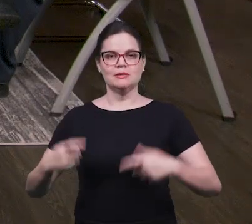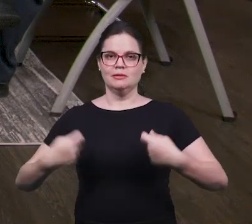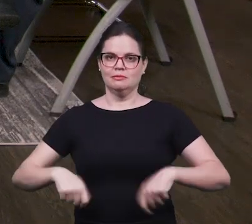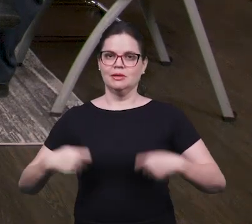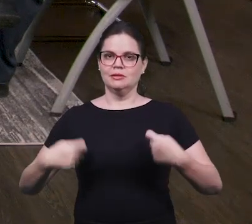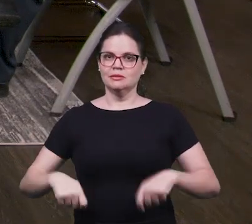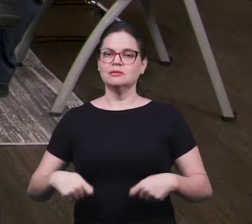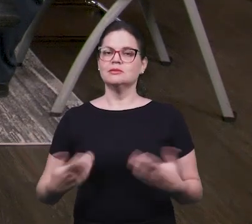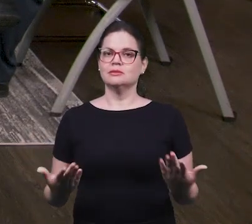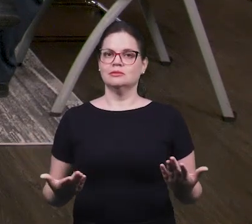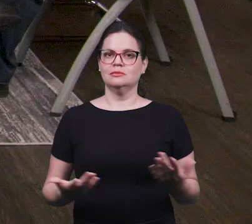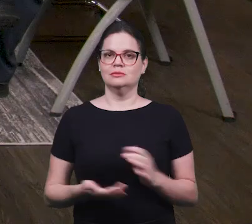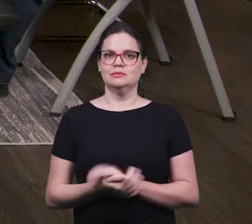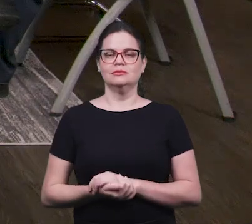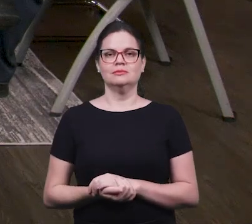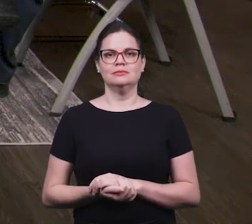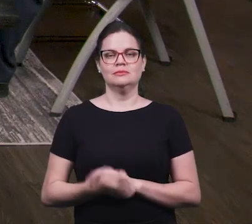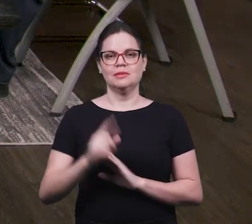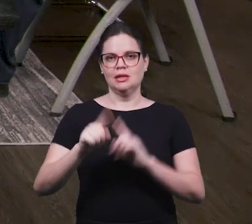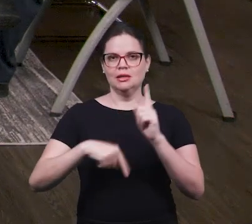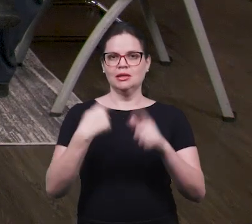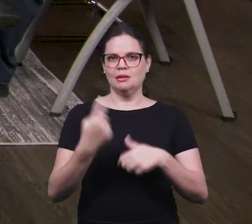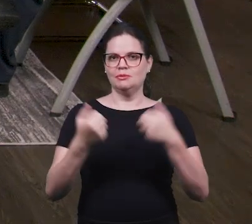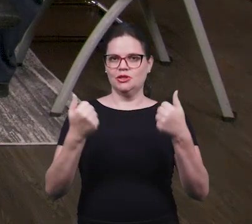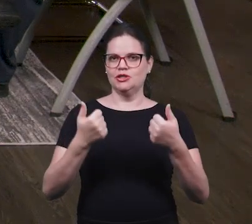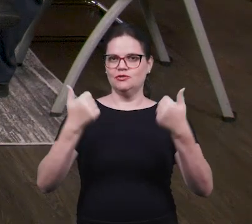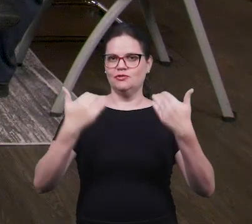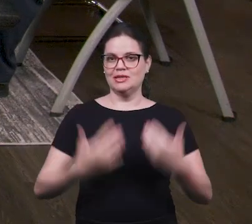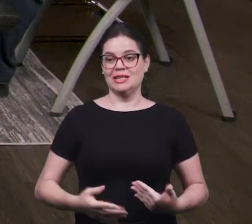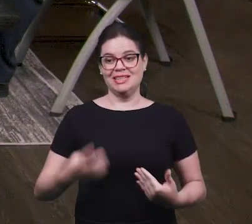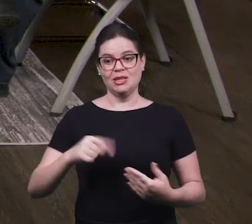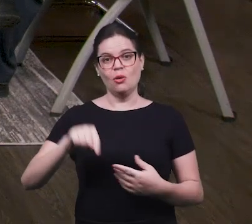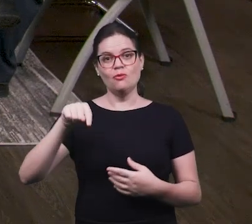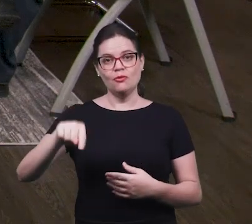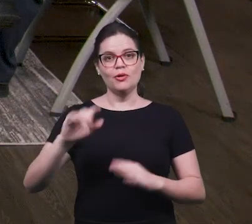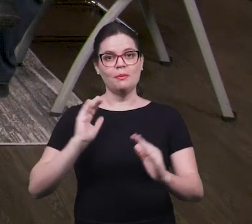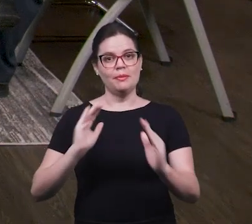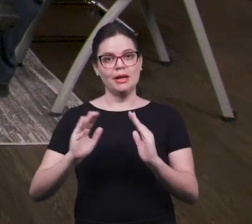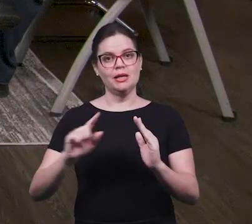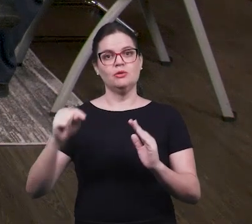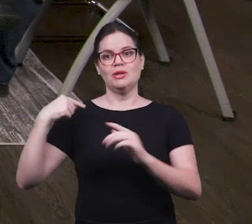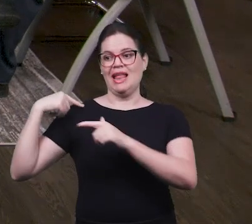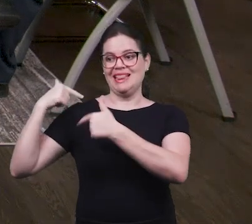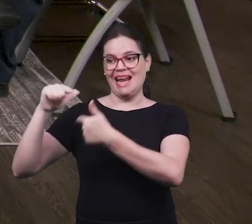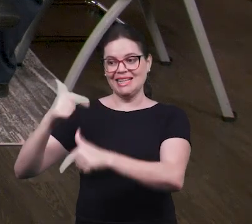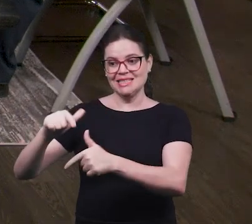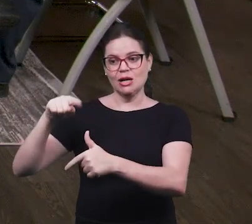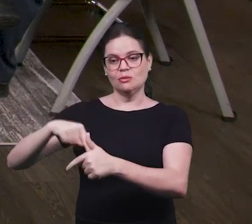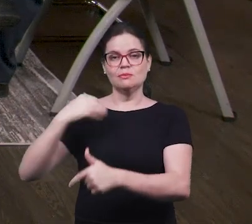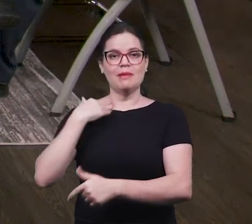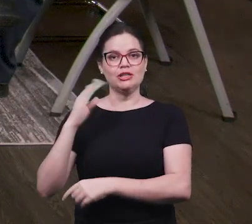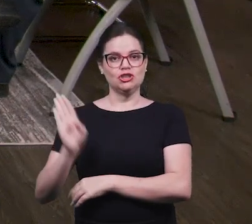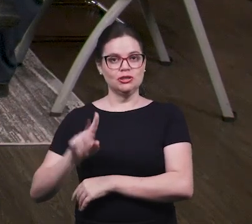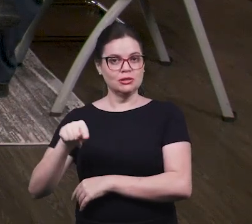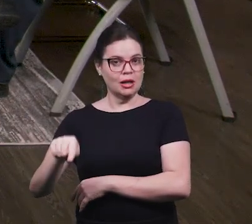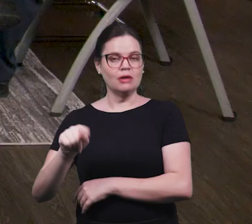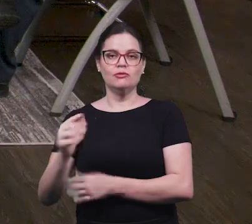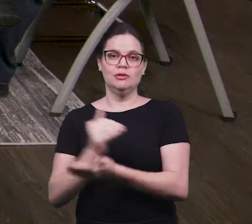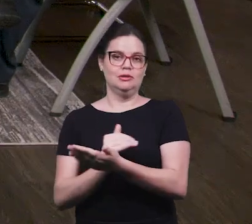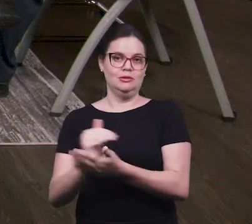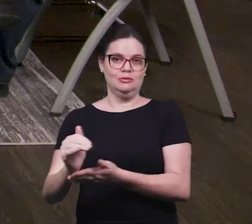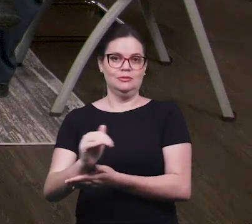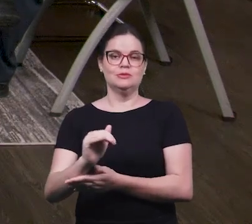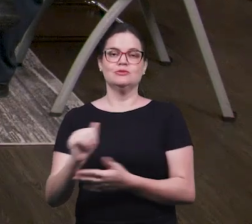de renovação. Depois vamos tratar disso, né? Depois podemos Da abordar. Igreja Batista, da tradição. Olha só, você